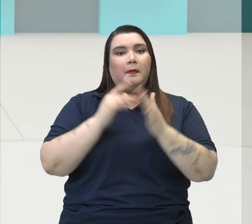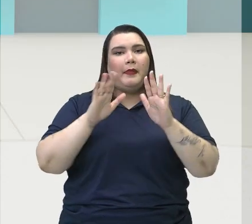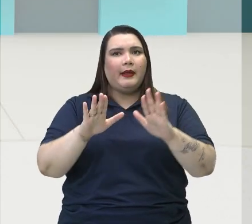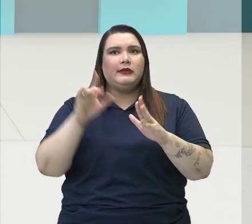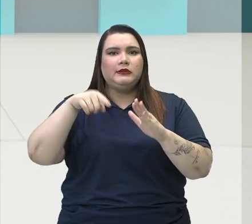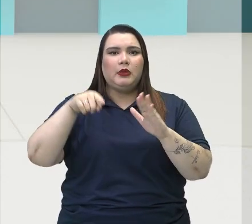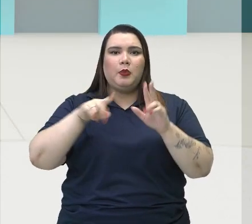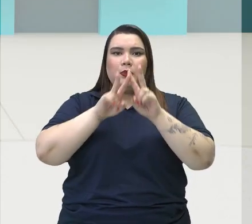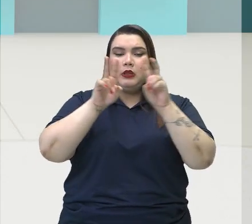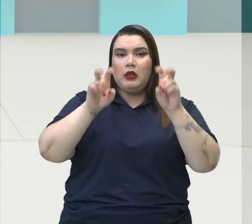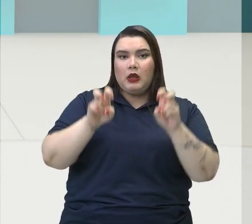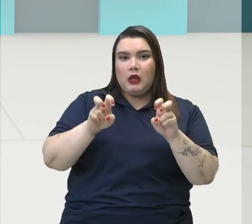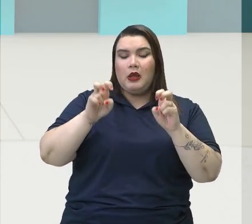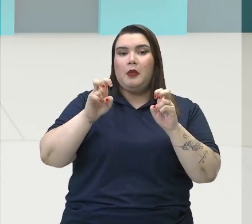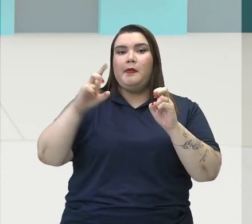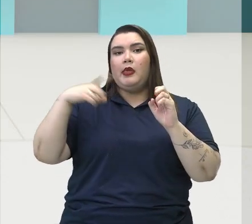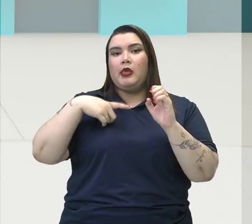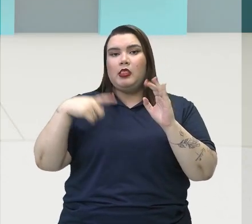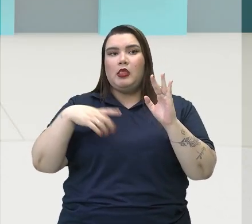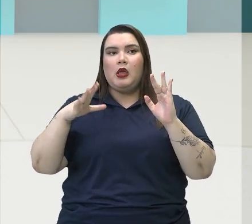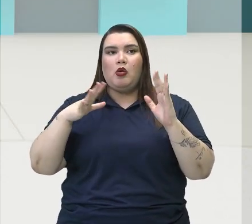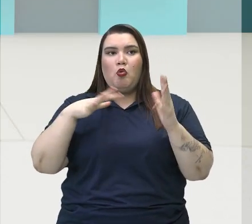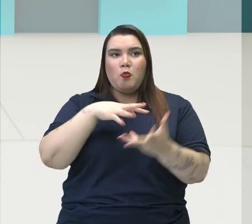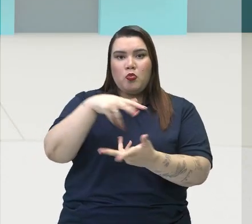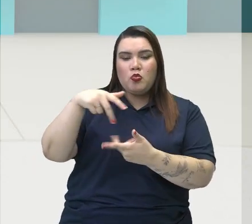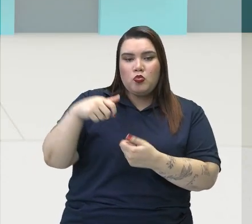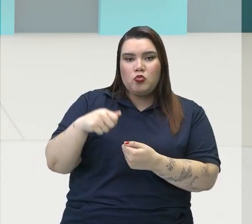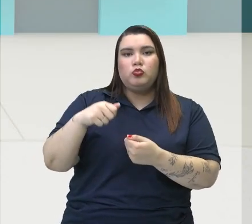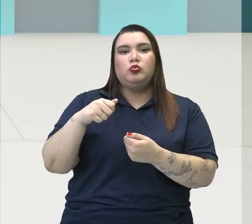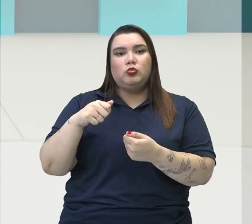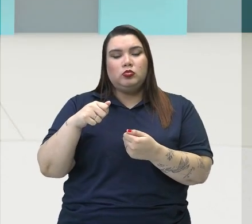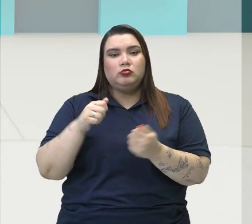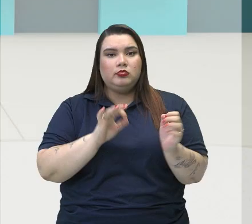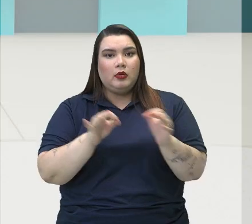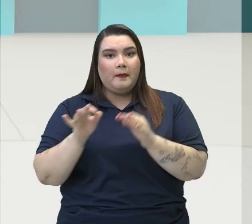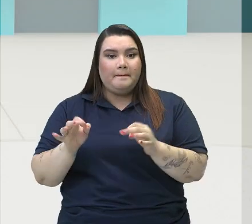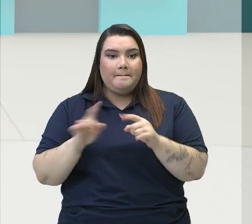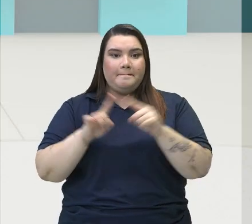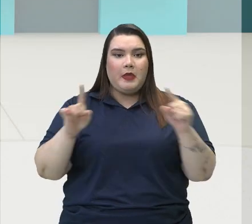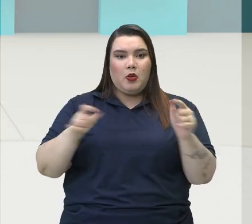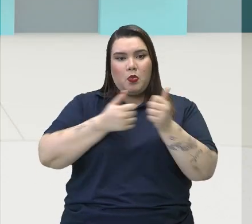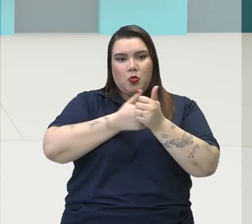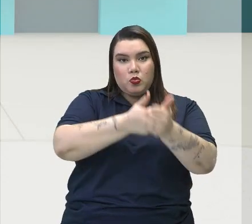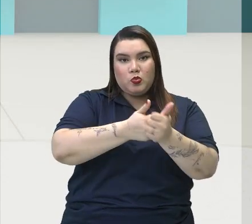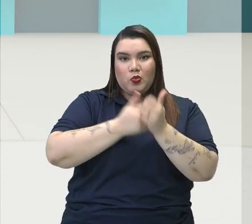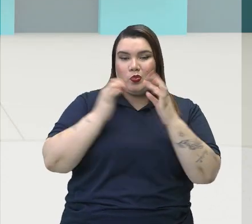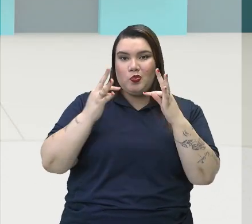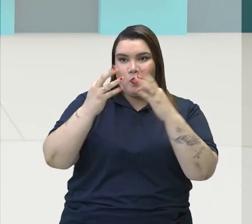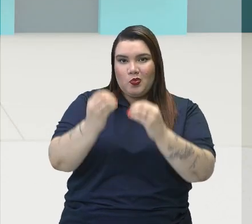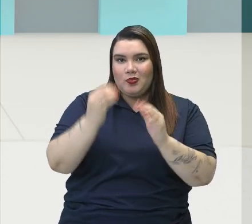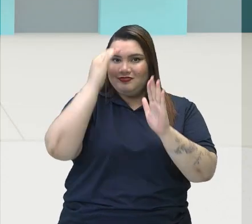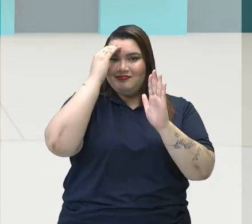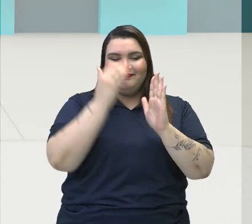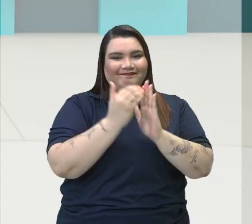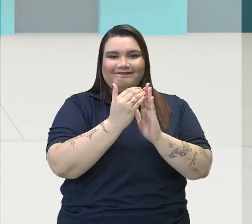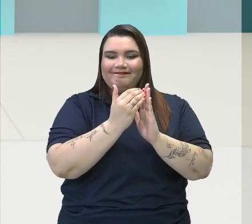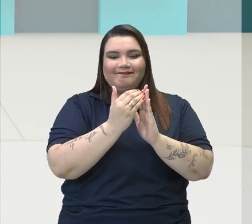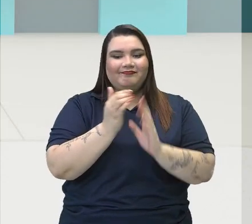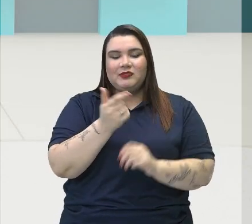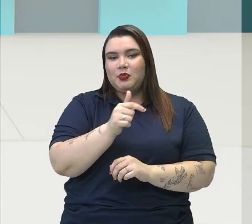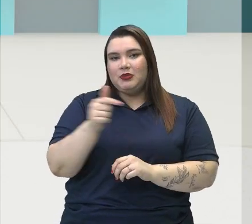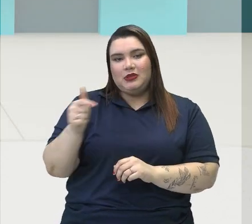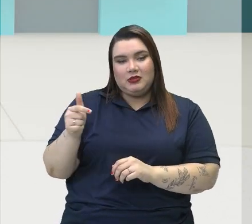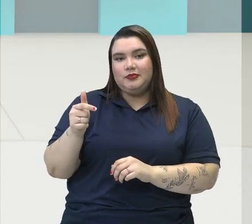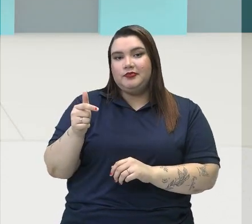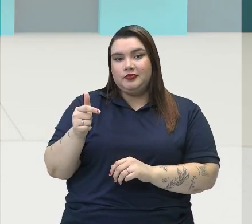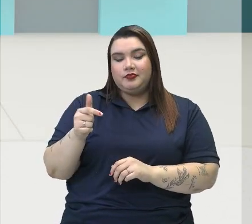tema de abrangência internacional, universal, ele não é seguido por todos, infelizmente, tá? Então,